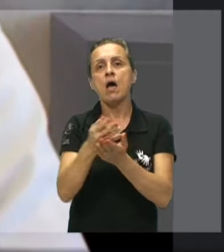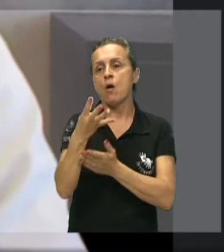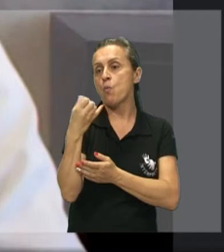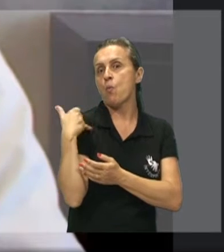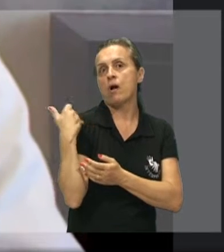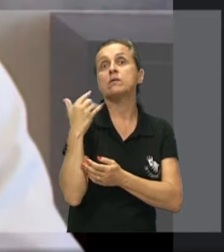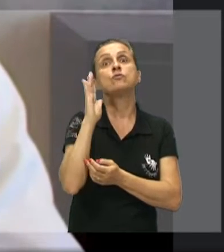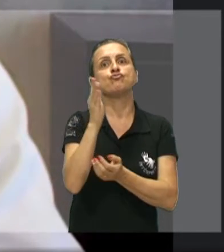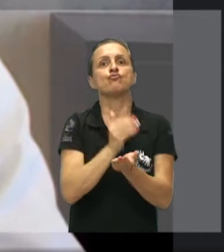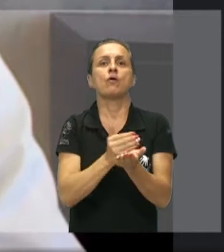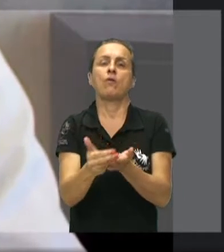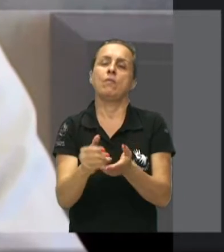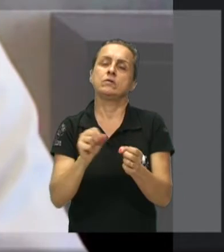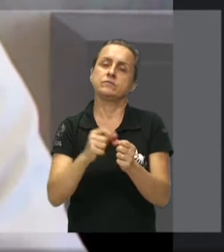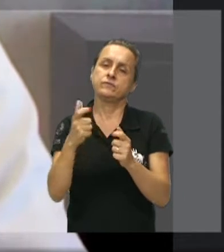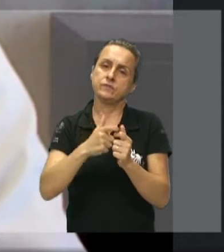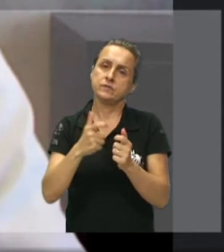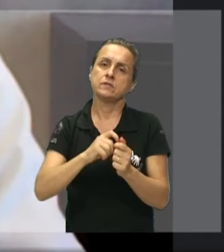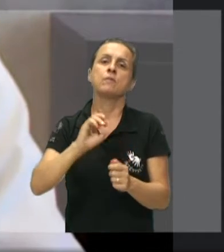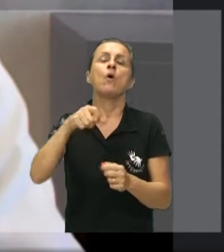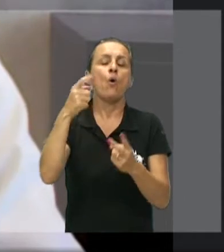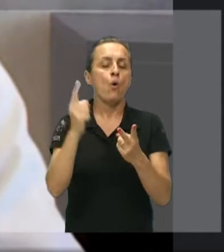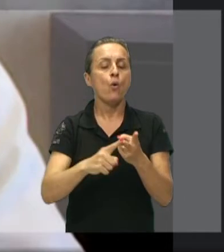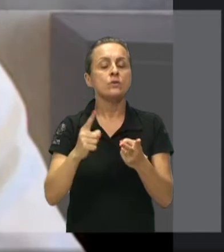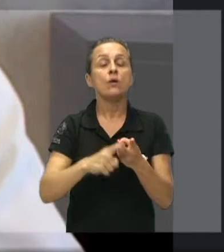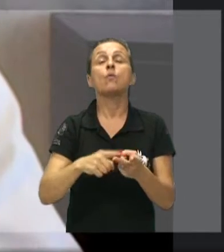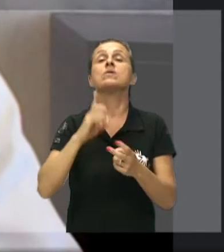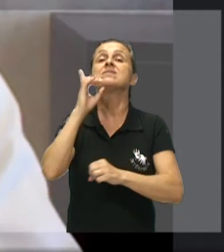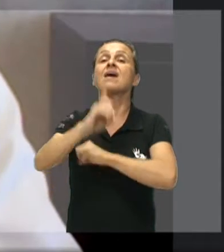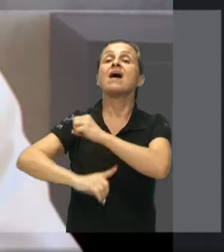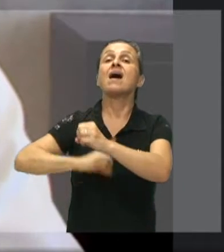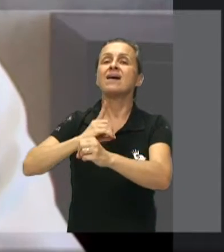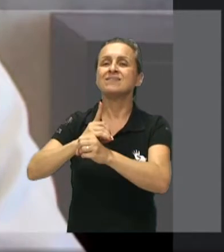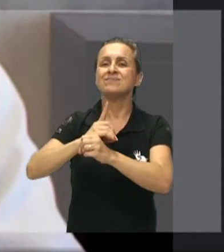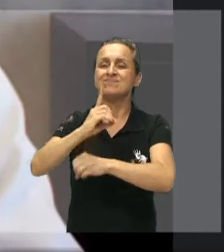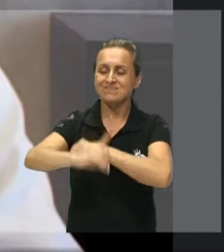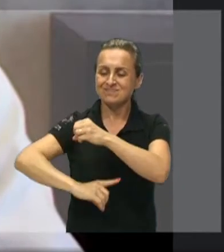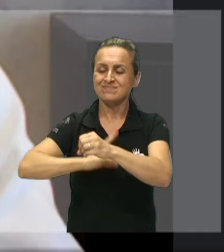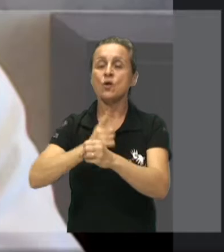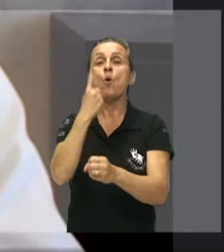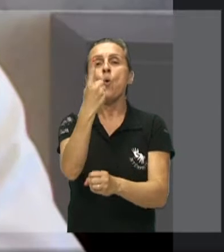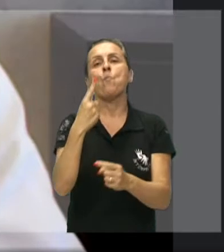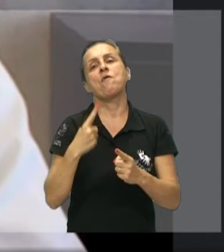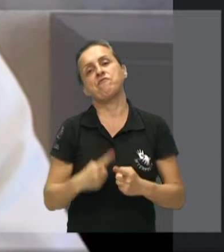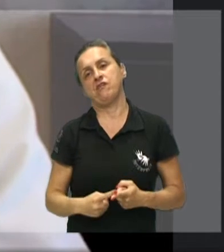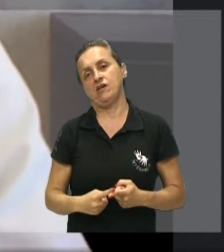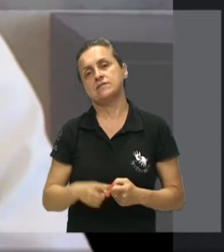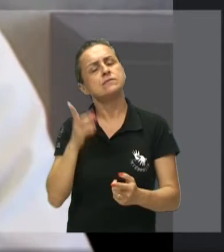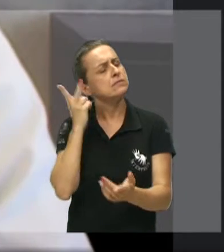aspecto importante é o tempo, a periodicidade, uma vez por ano. Tem que fazer exames todo ano.